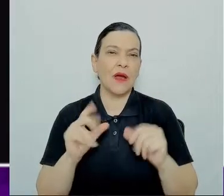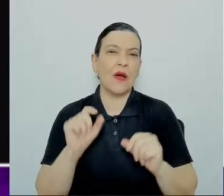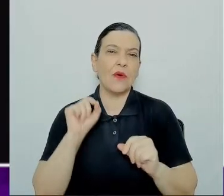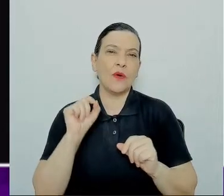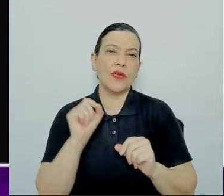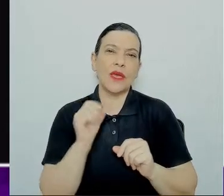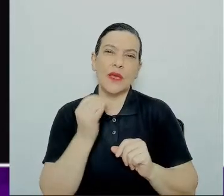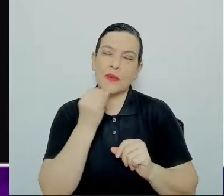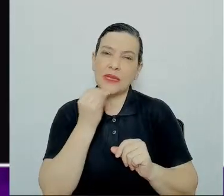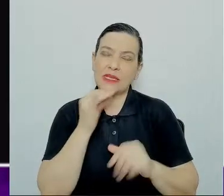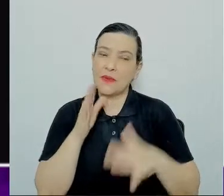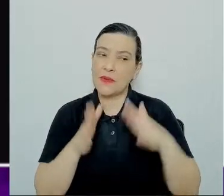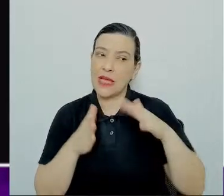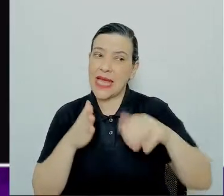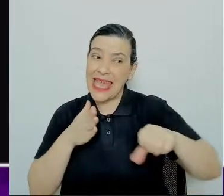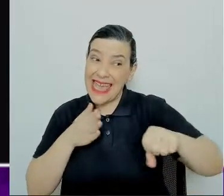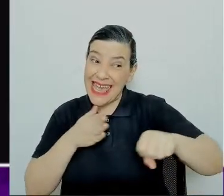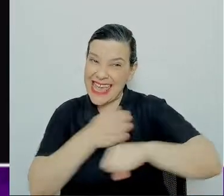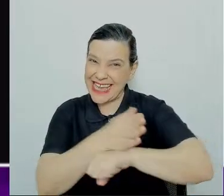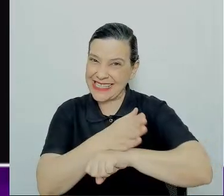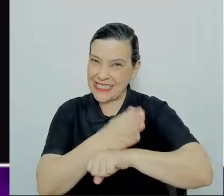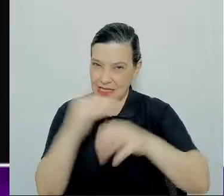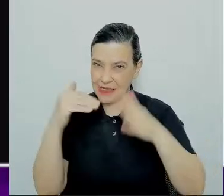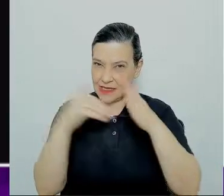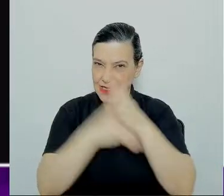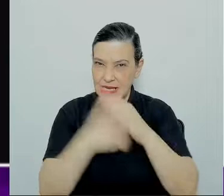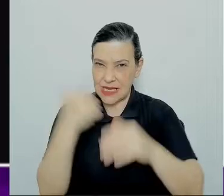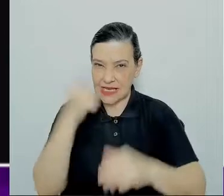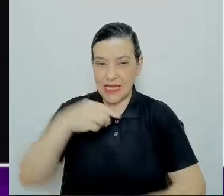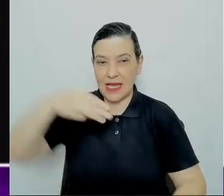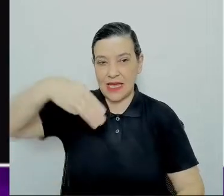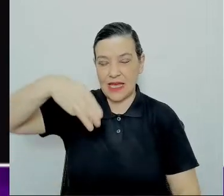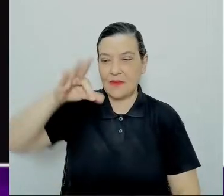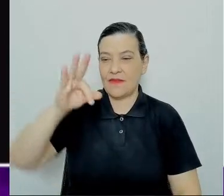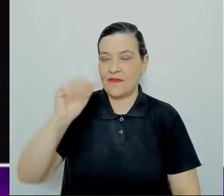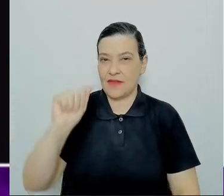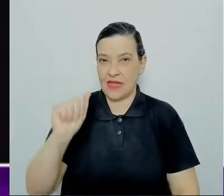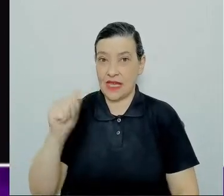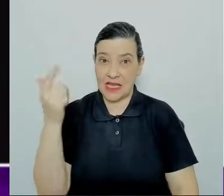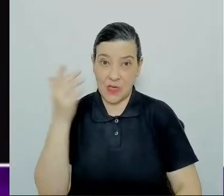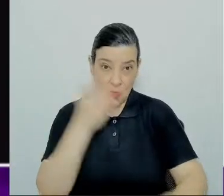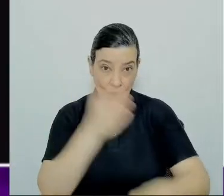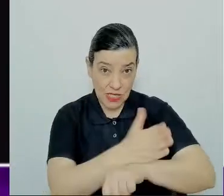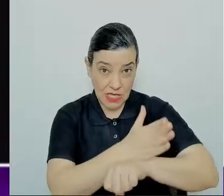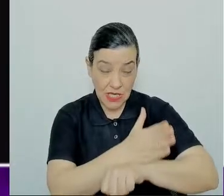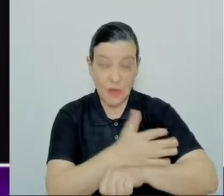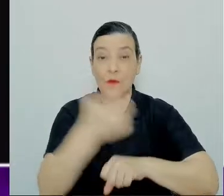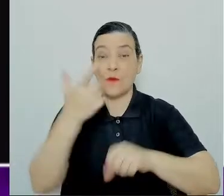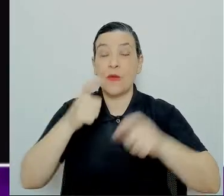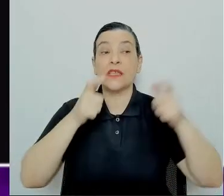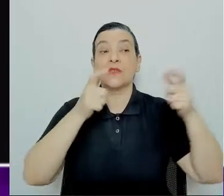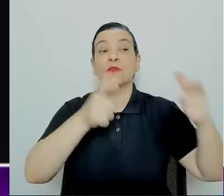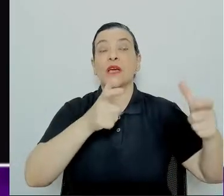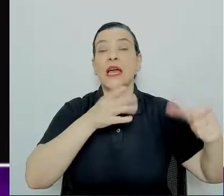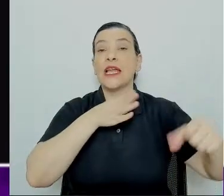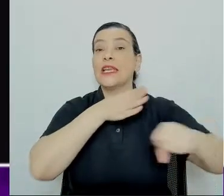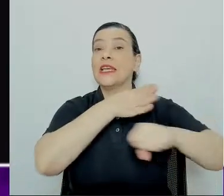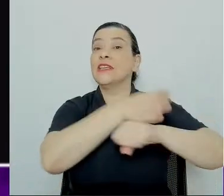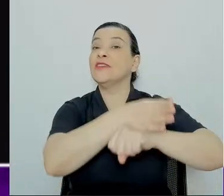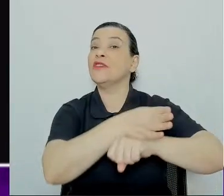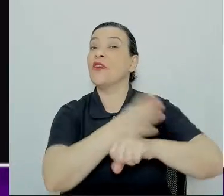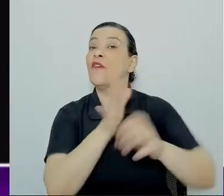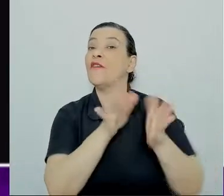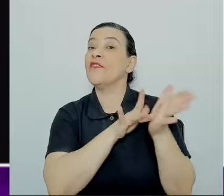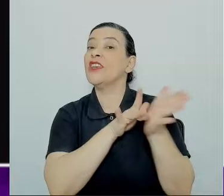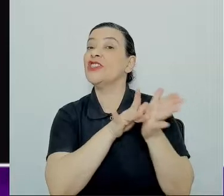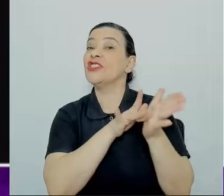uma senha, quando ele consegue passar por um MFA, consegue entrar no ambiente se passando por mim, se eu